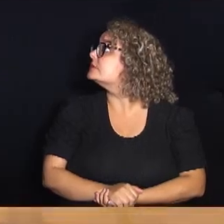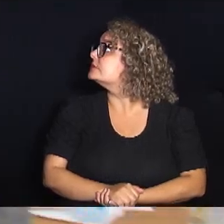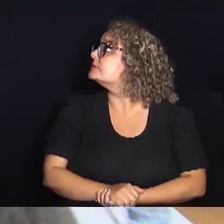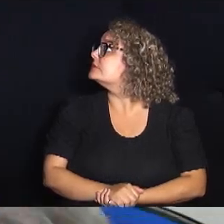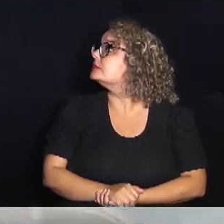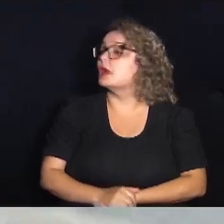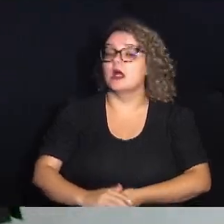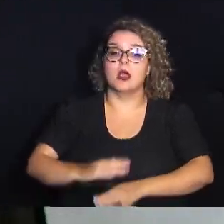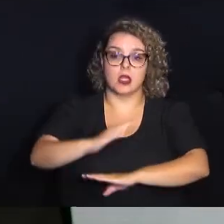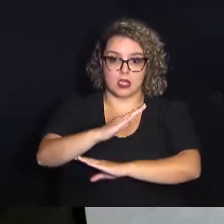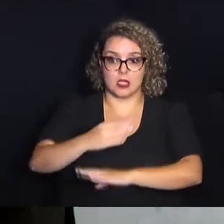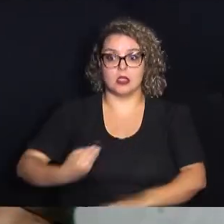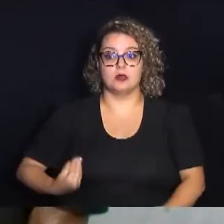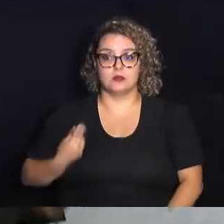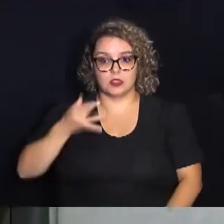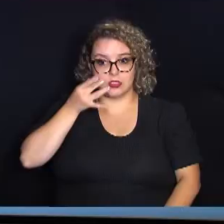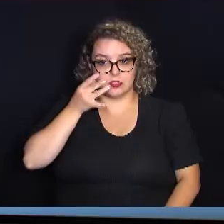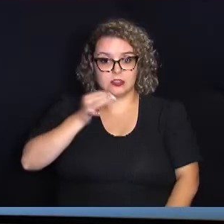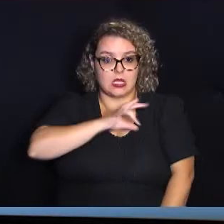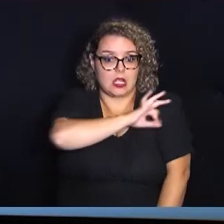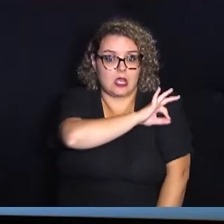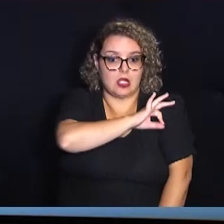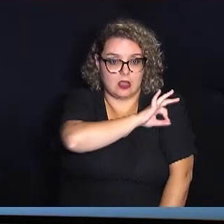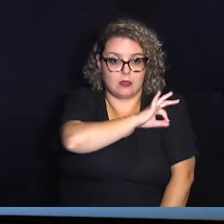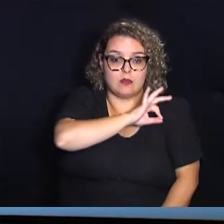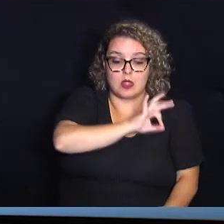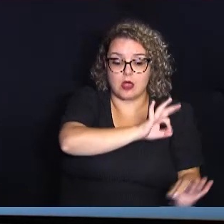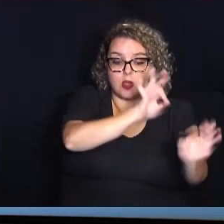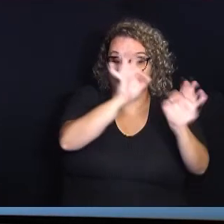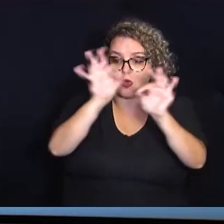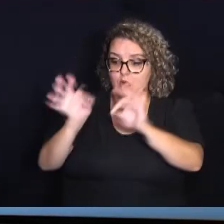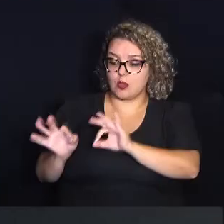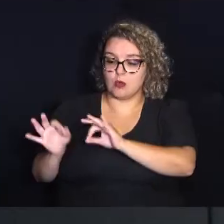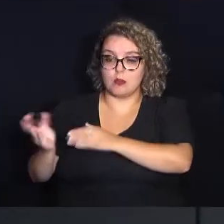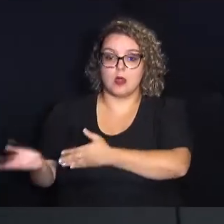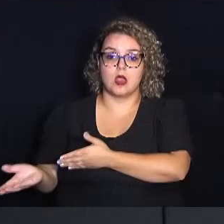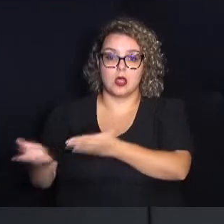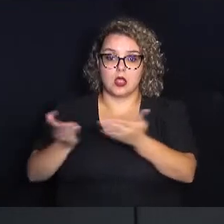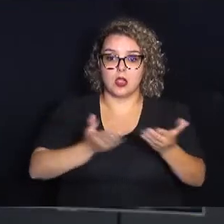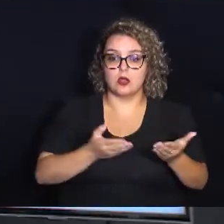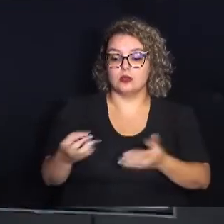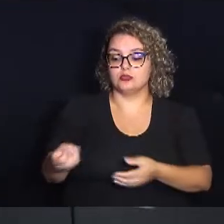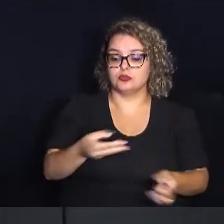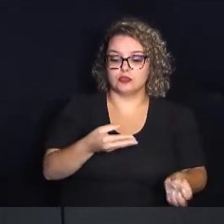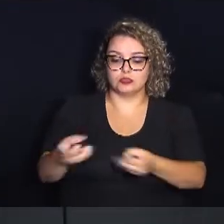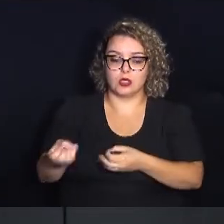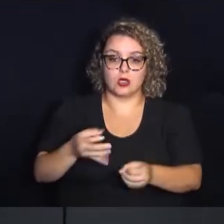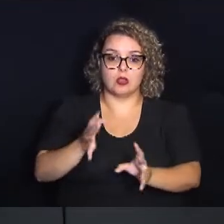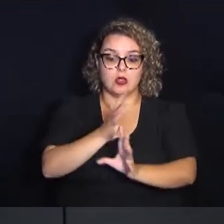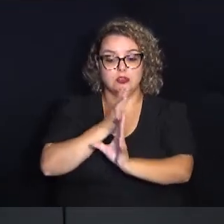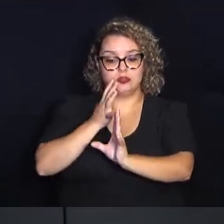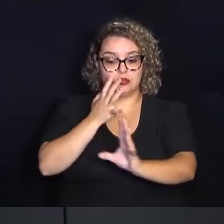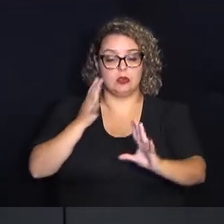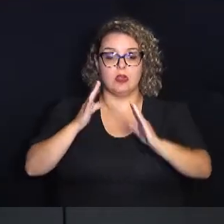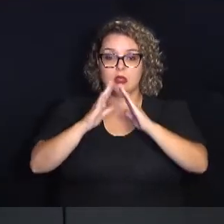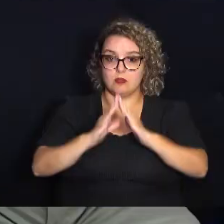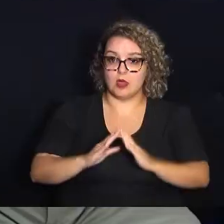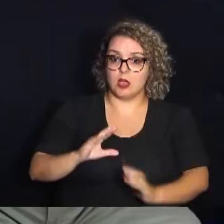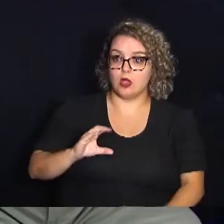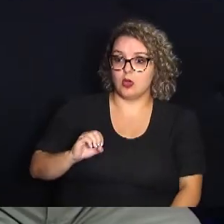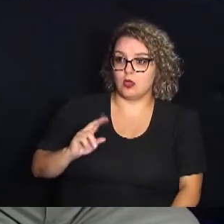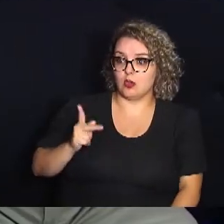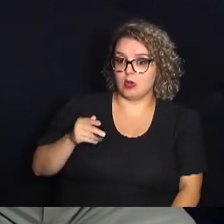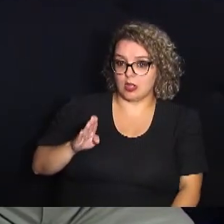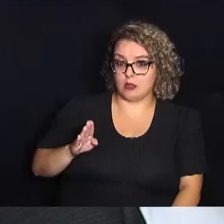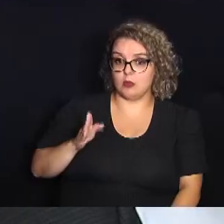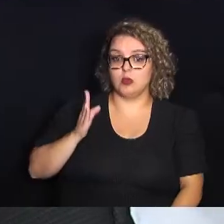a câmara esteve presente na prefeitura para acompanhar a apresentação da atualização da fila de moradia pela Cohab